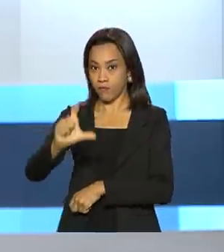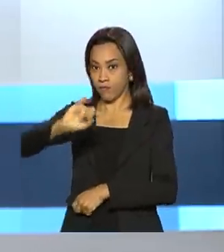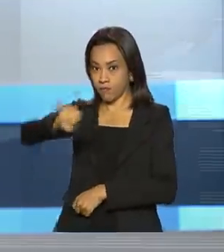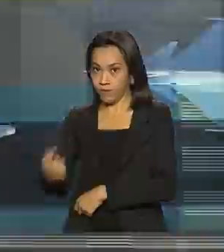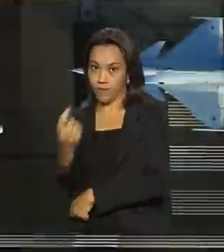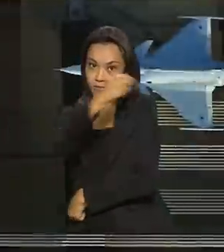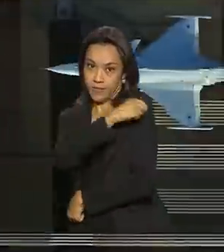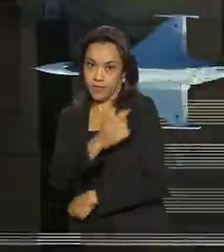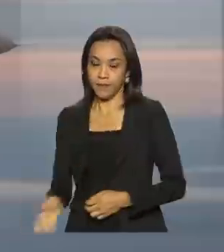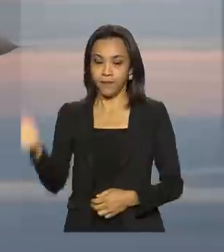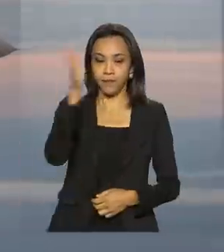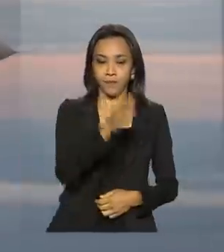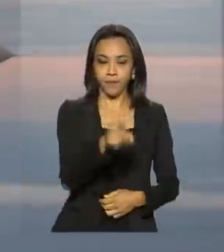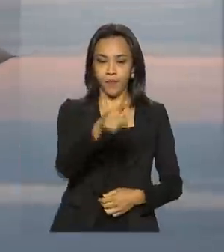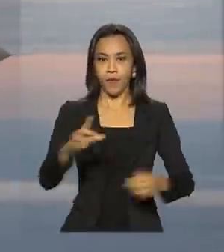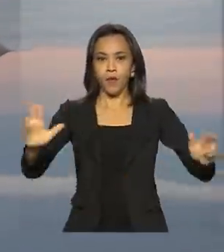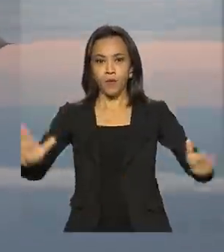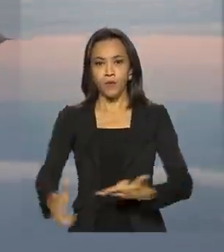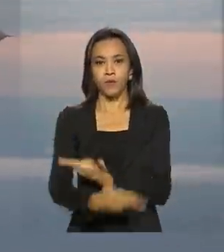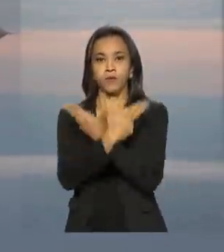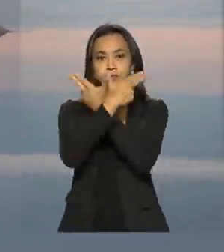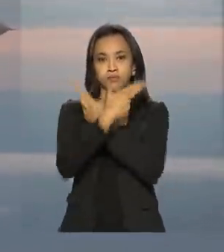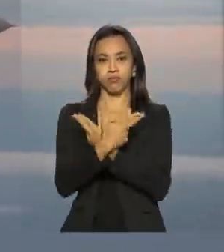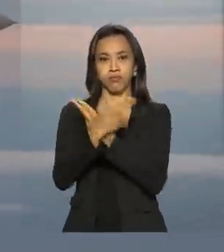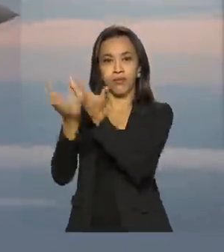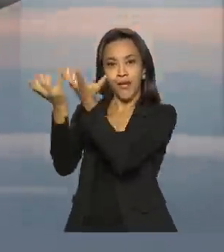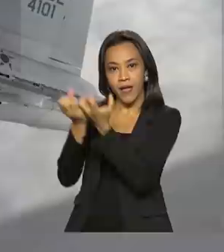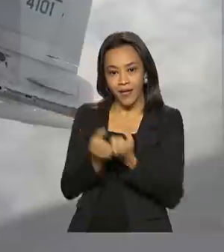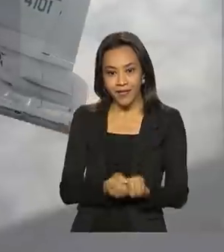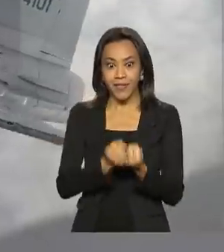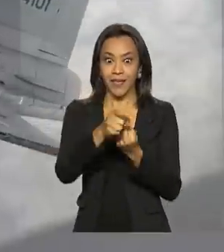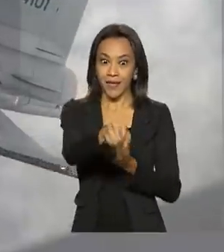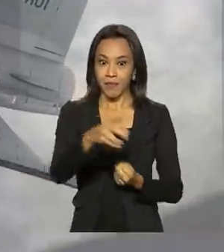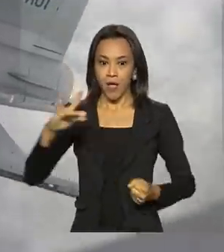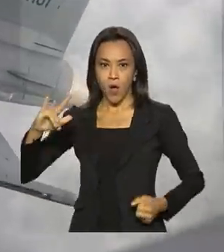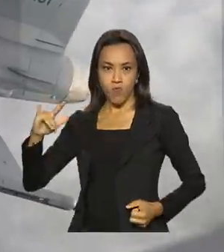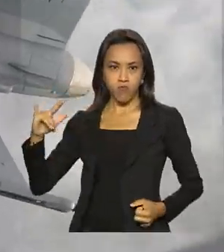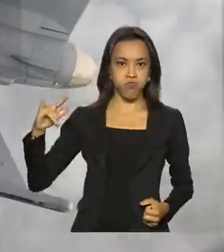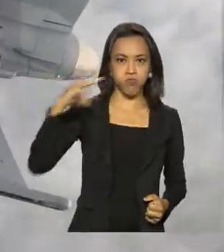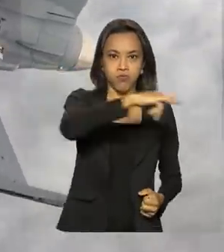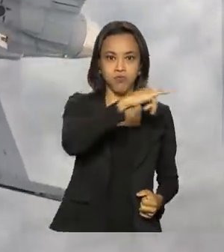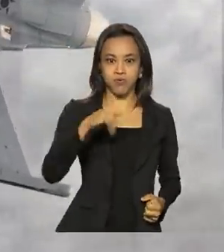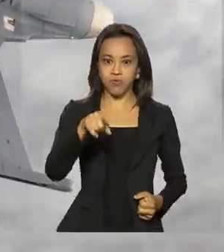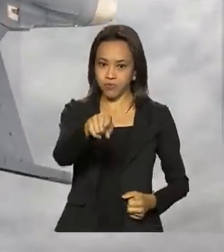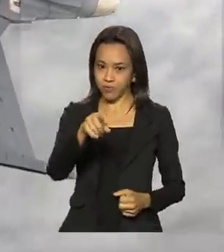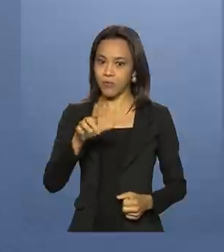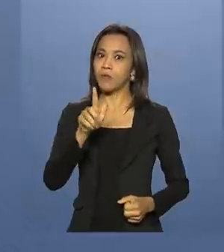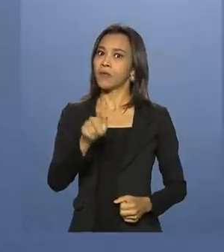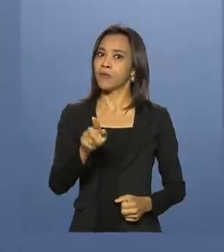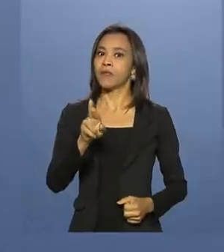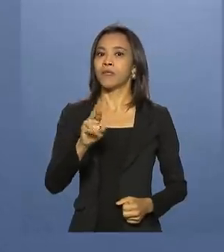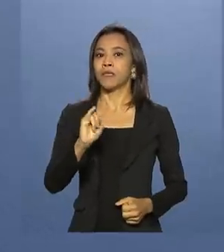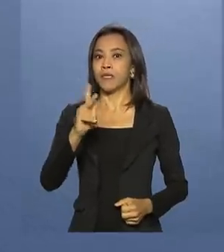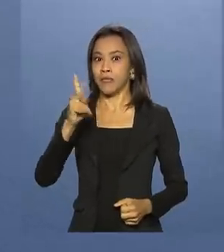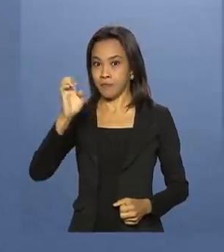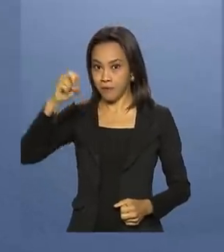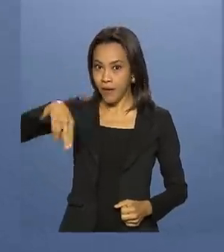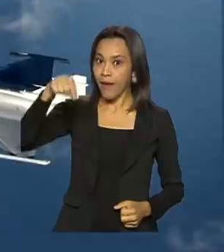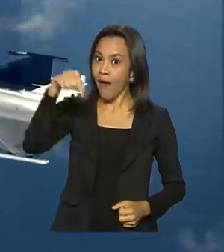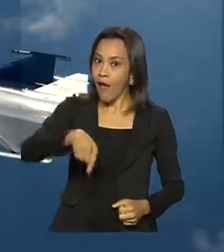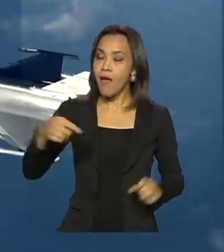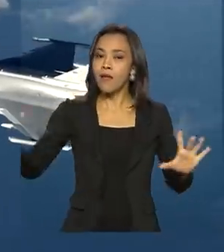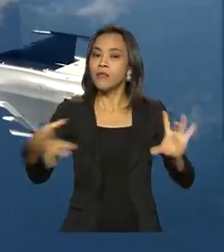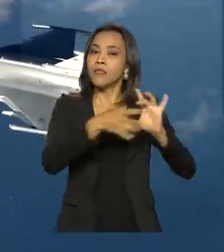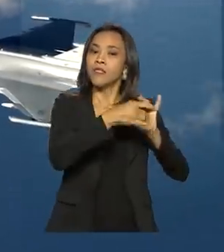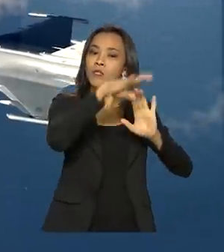Força Aérea Brasileira recebe as primeiras aeronaves f-39 gripen equipamentos fazem parte do programa de